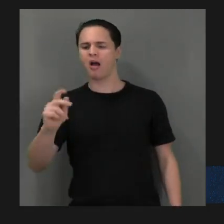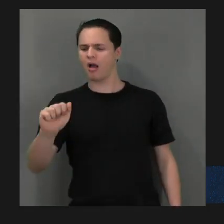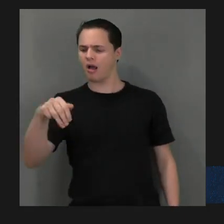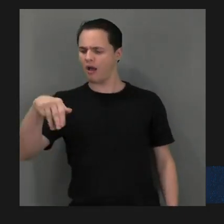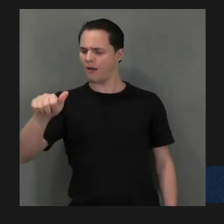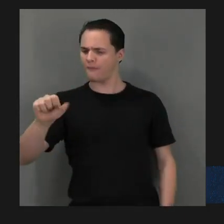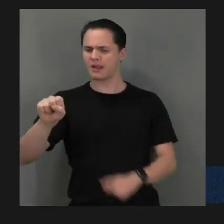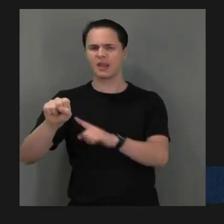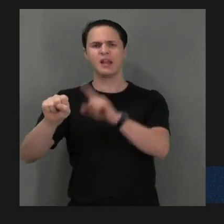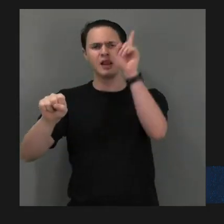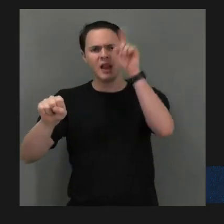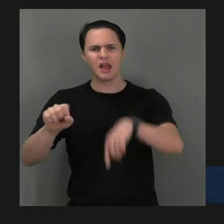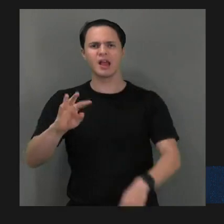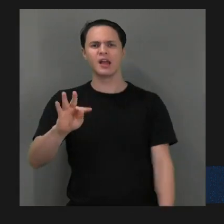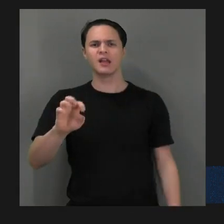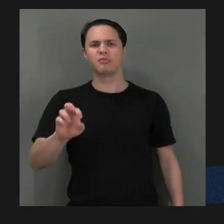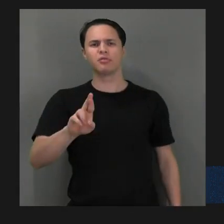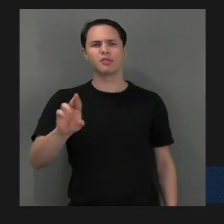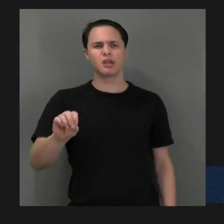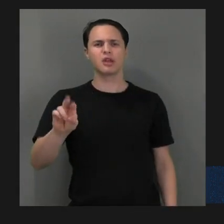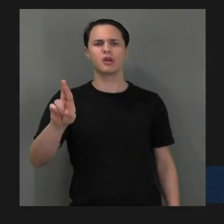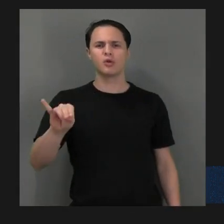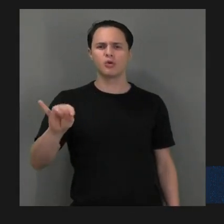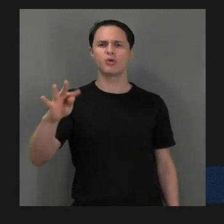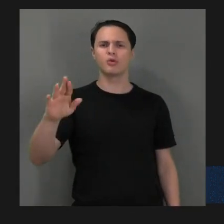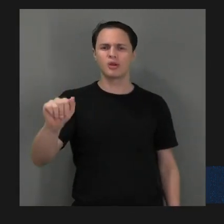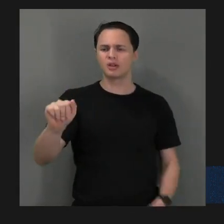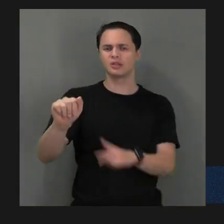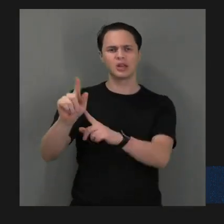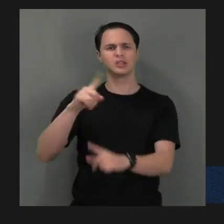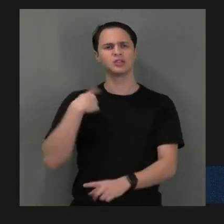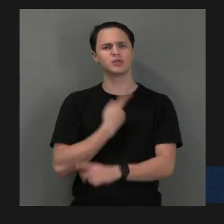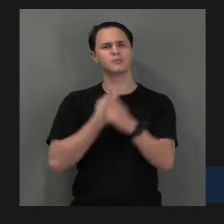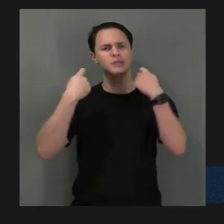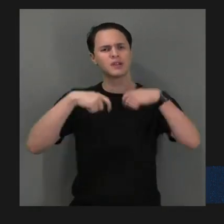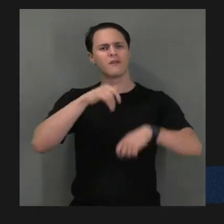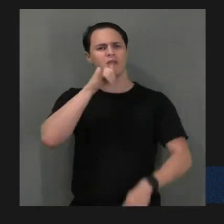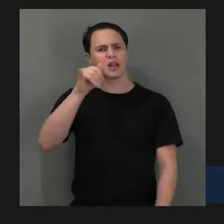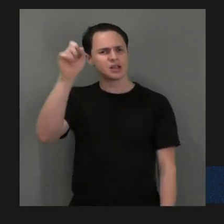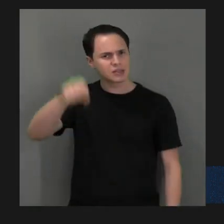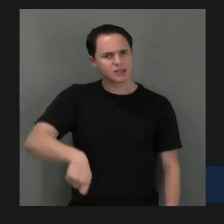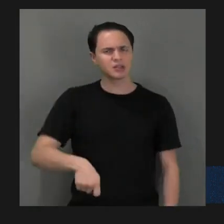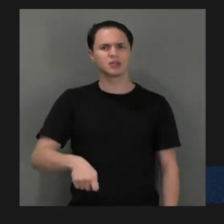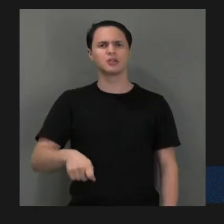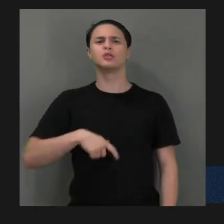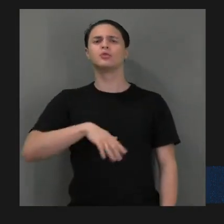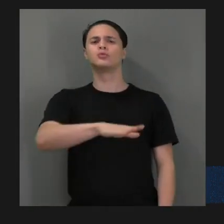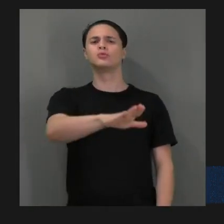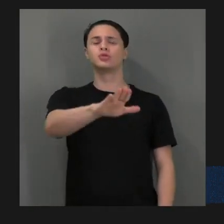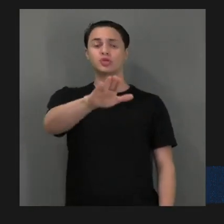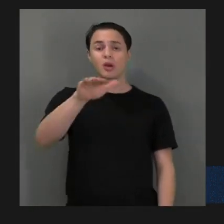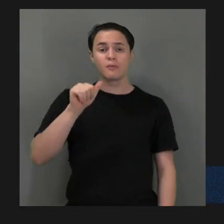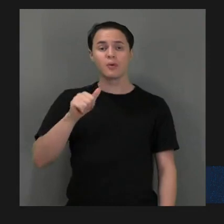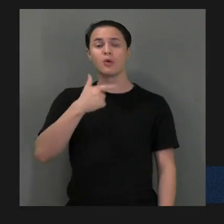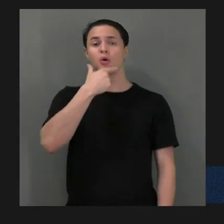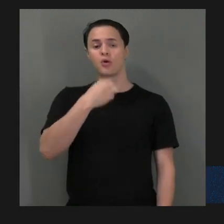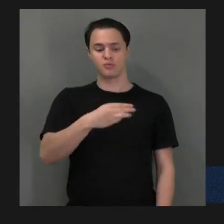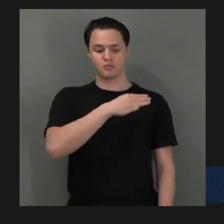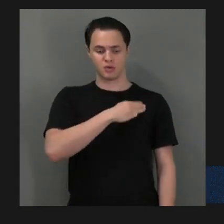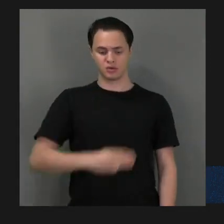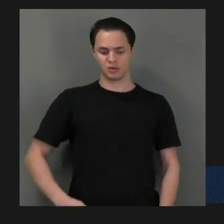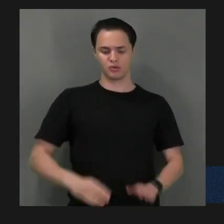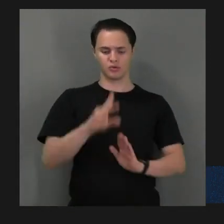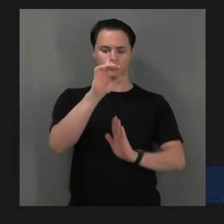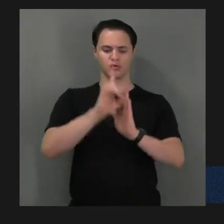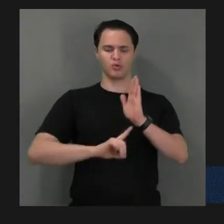dado, não pode passar a mão na cabeça. Né? E a gente precisa entender, e eu estou chamando o ministro dos Direitos Humanos, estou entrando